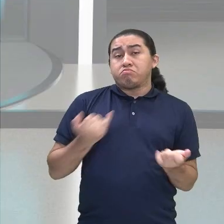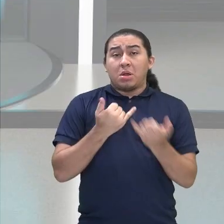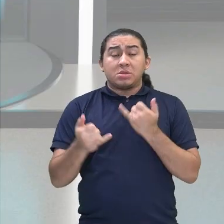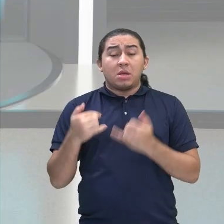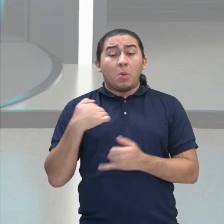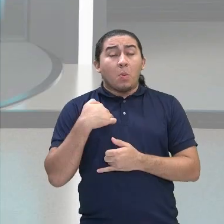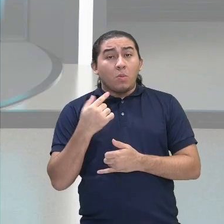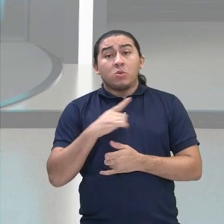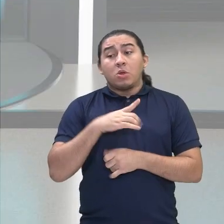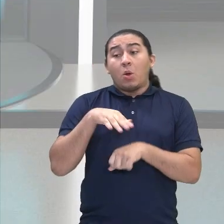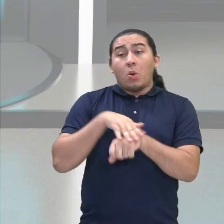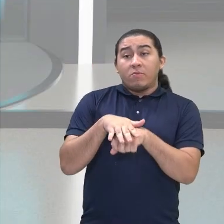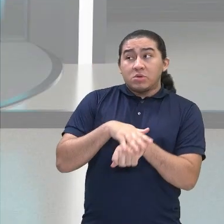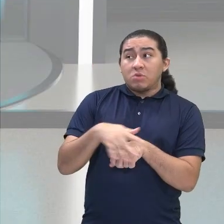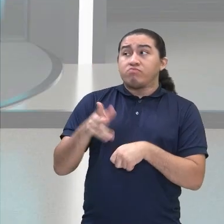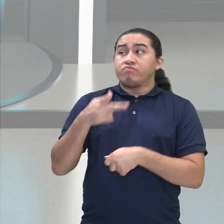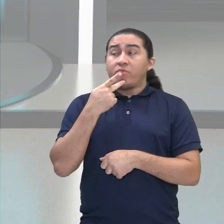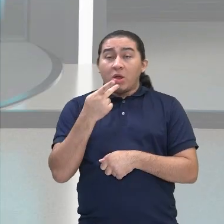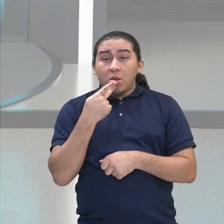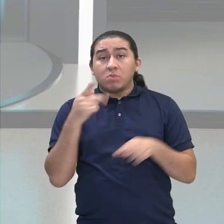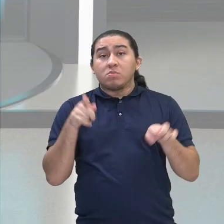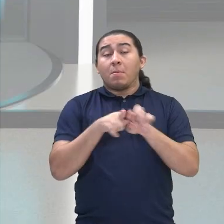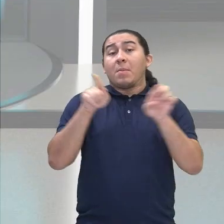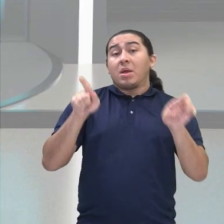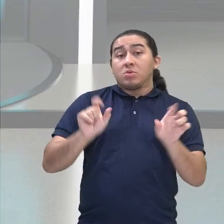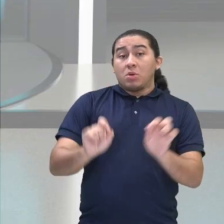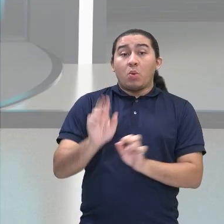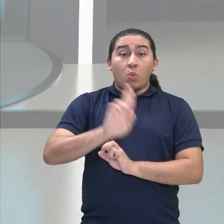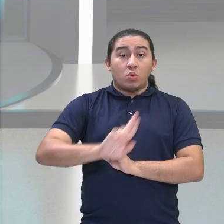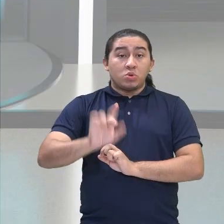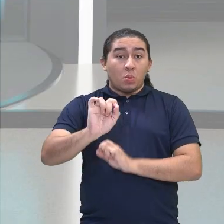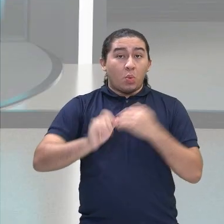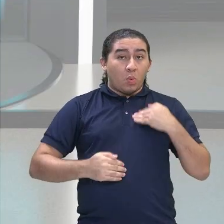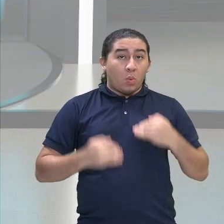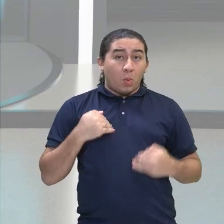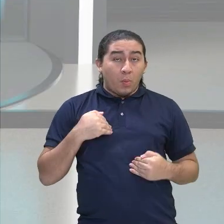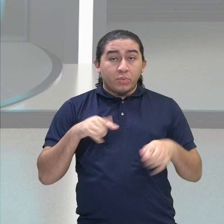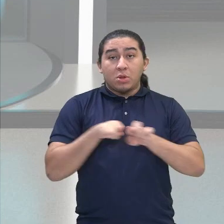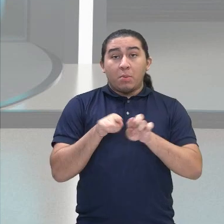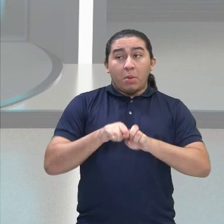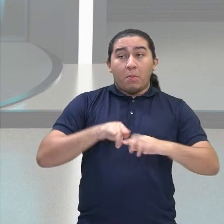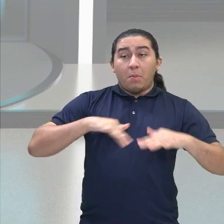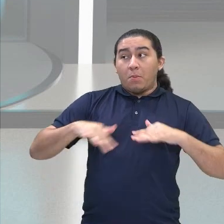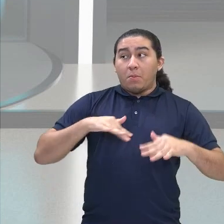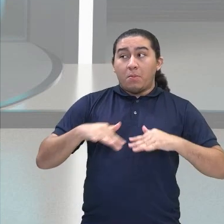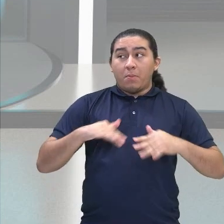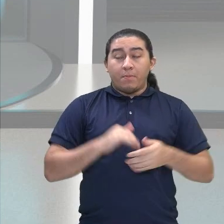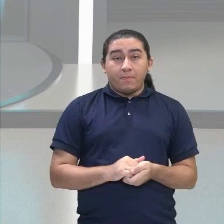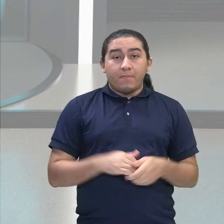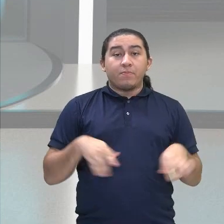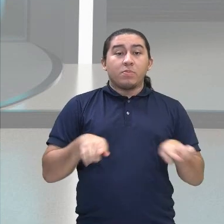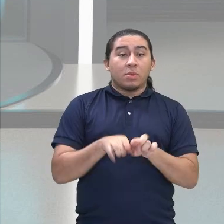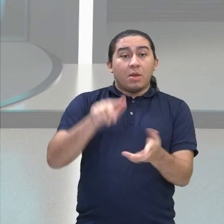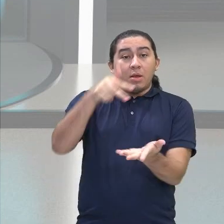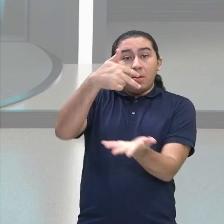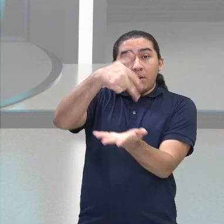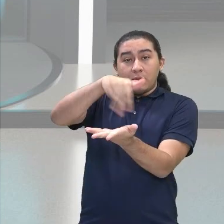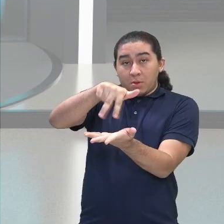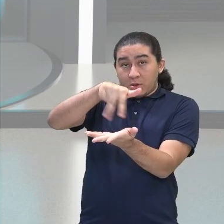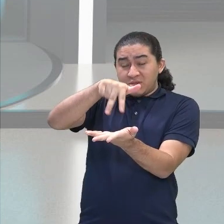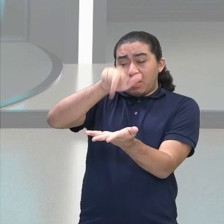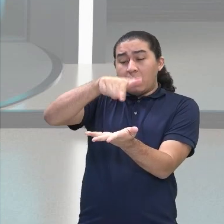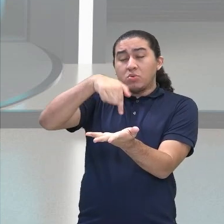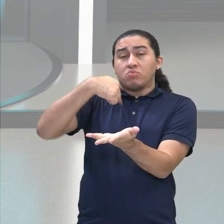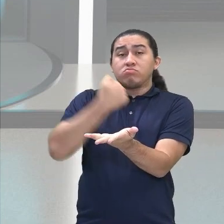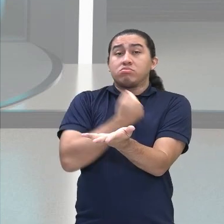conversando, falando, só que através do corpo, com os movimentos. E a dança, ela nos leva a